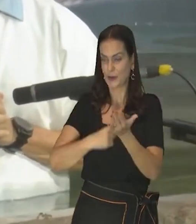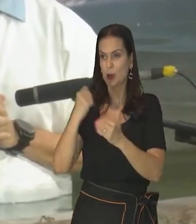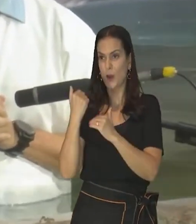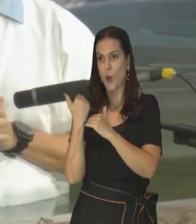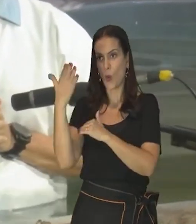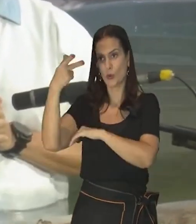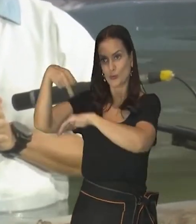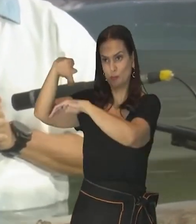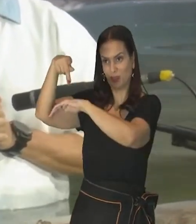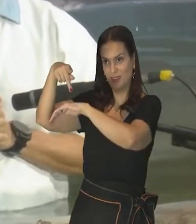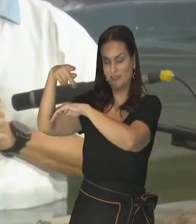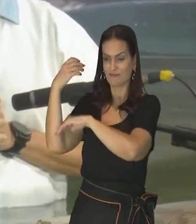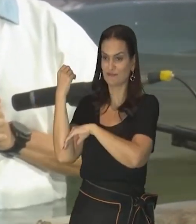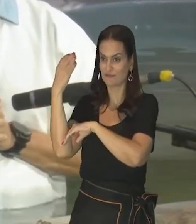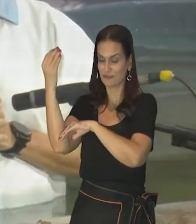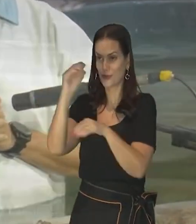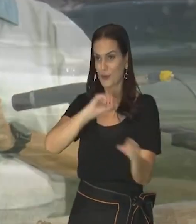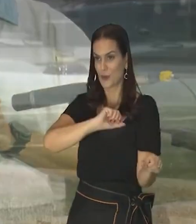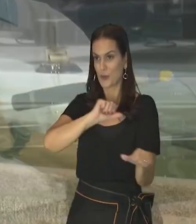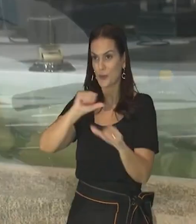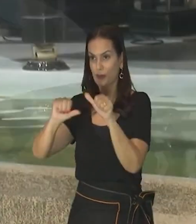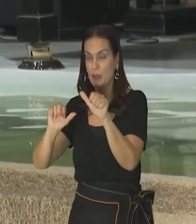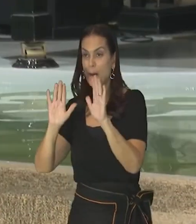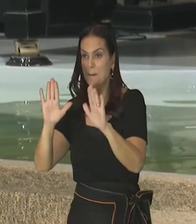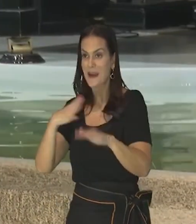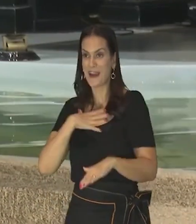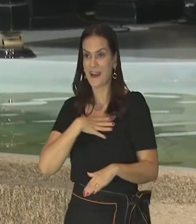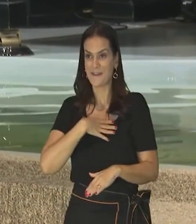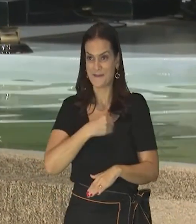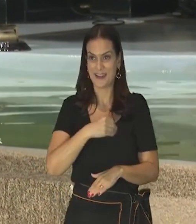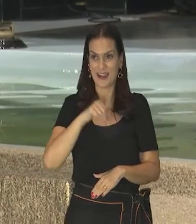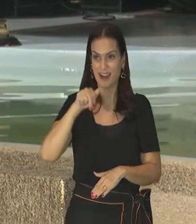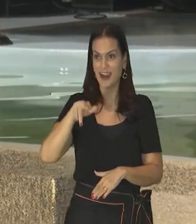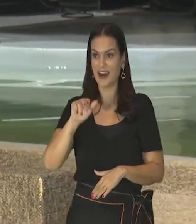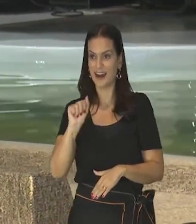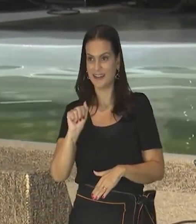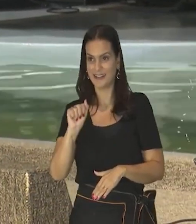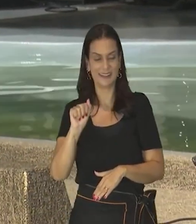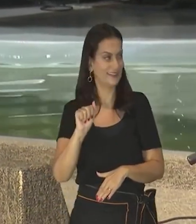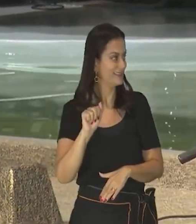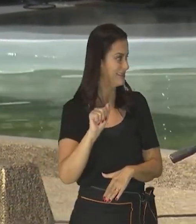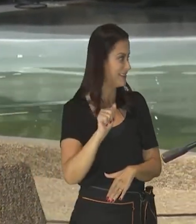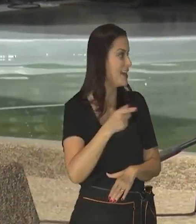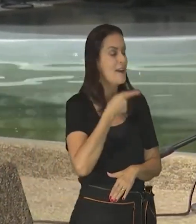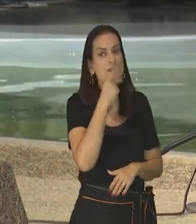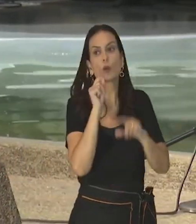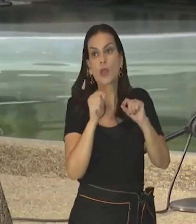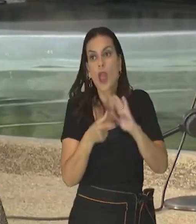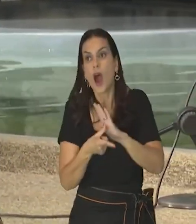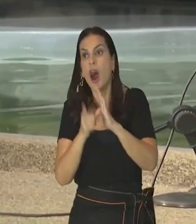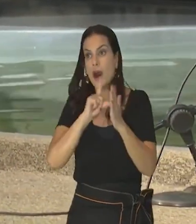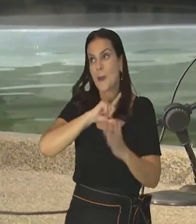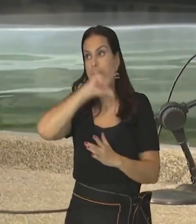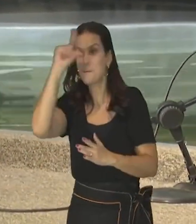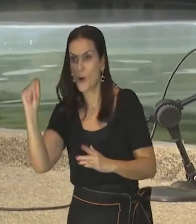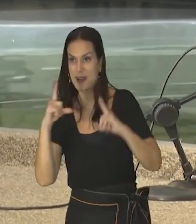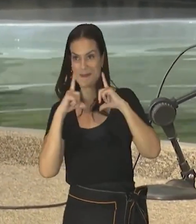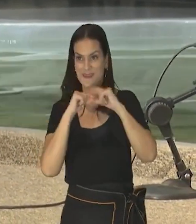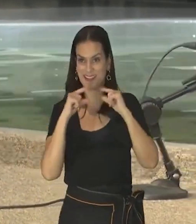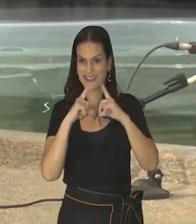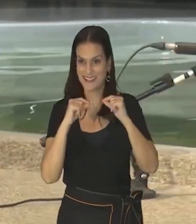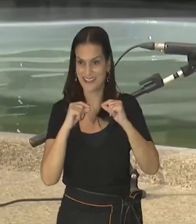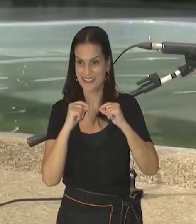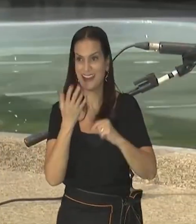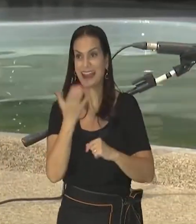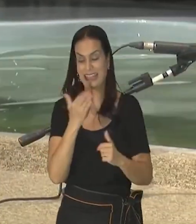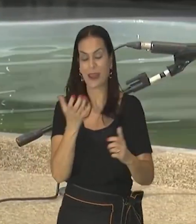do país, mas a sua filha, Aninha, ela disse o seguinte: antes de eu ir embora de Brasília,